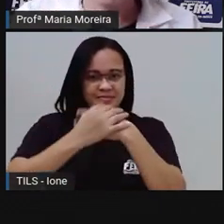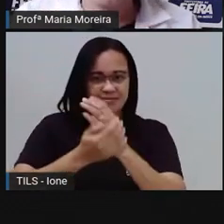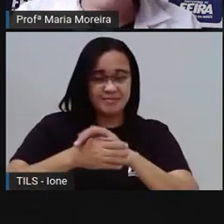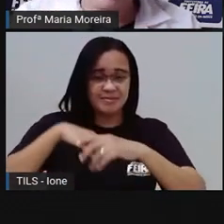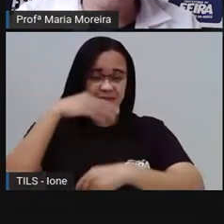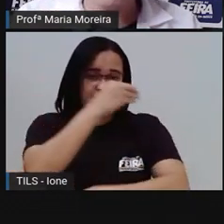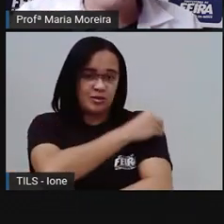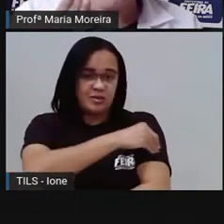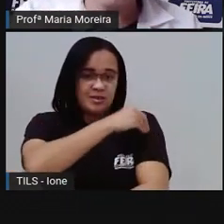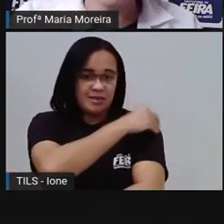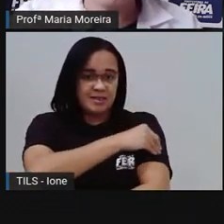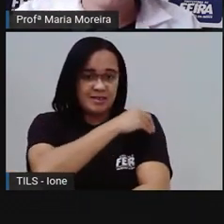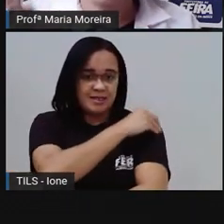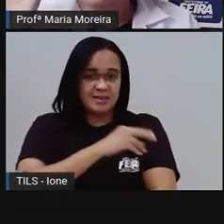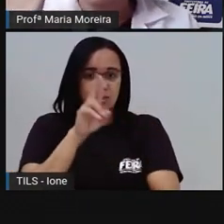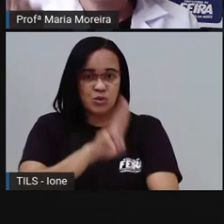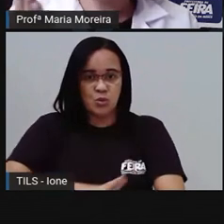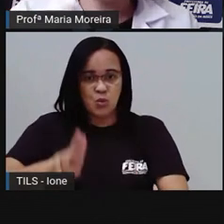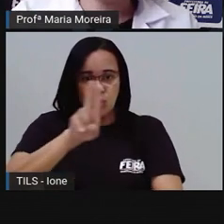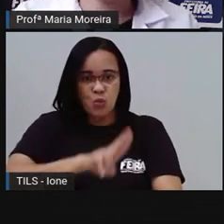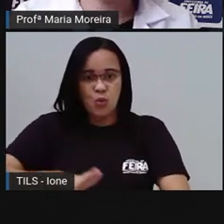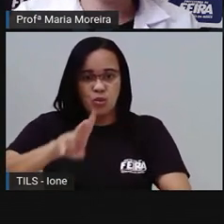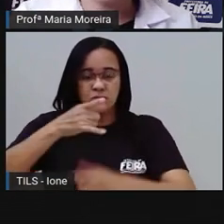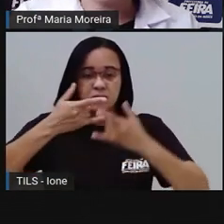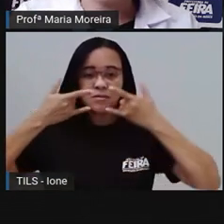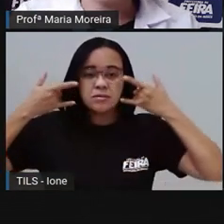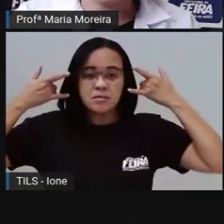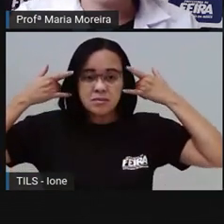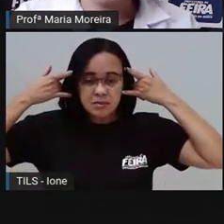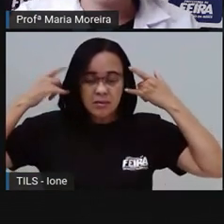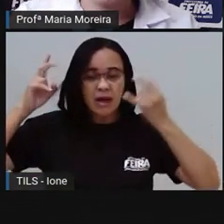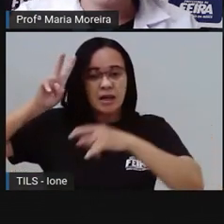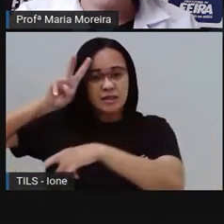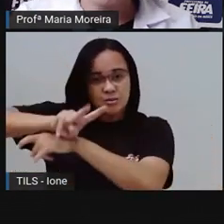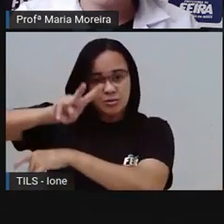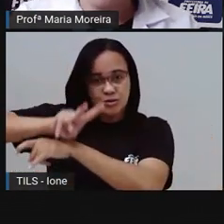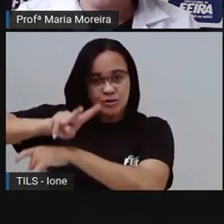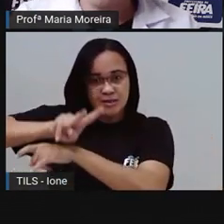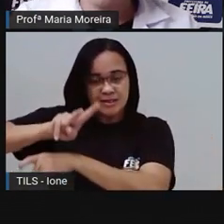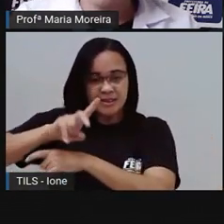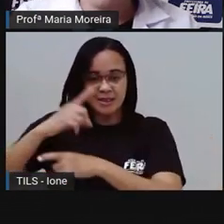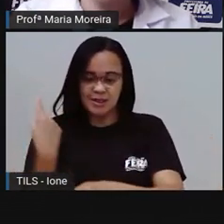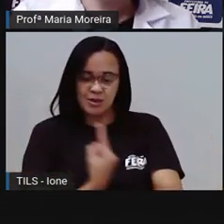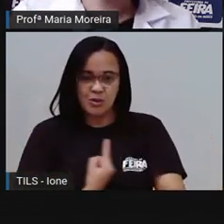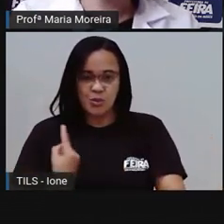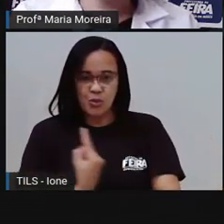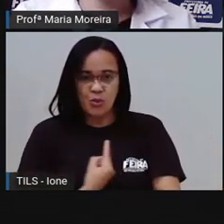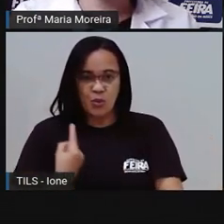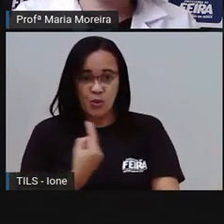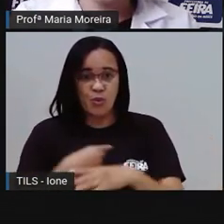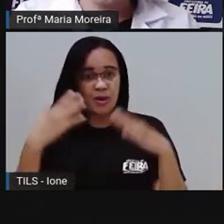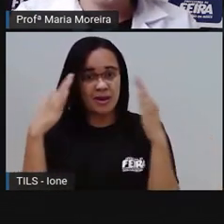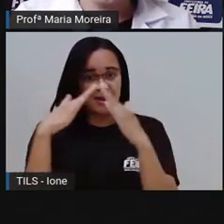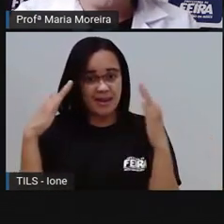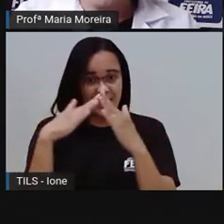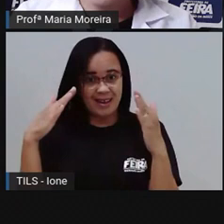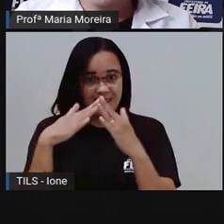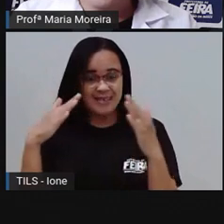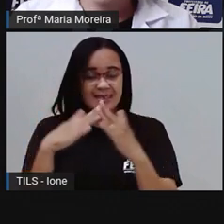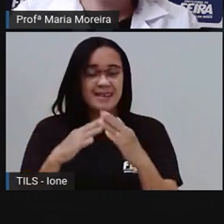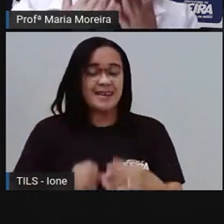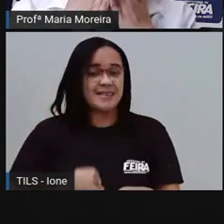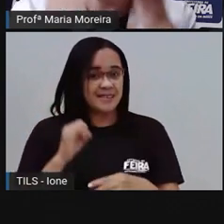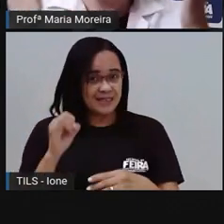as mãos. Usem álcool em gel. Usem máscara. Se protejam. Praticam distanciamento social e isolamento social. Se possível, for.